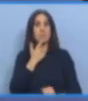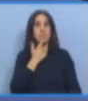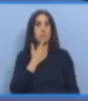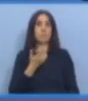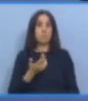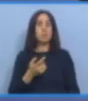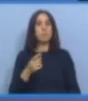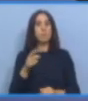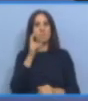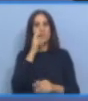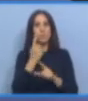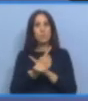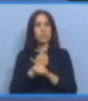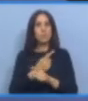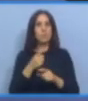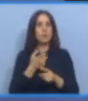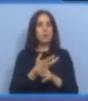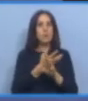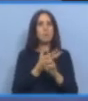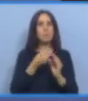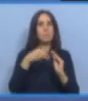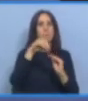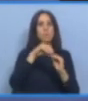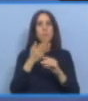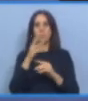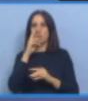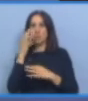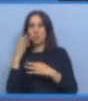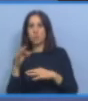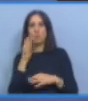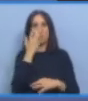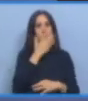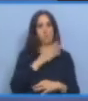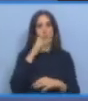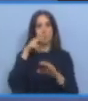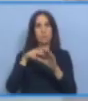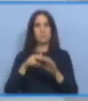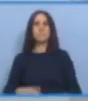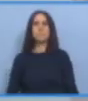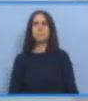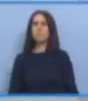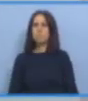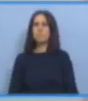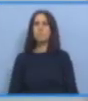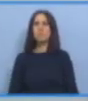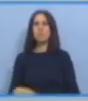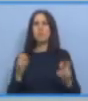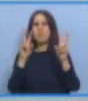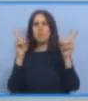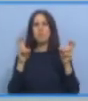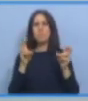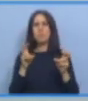a queima de combustíveis fósseis como o gás natural, o carvão, o petróleo. Eu acredito que existam mitos em torno do tema